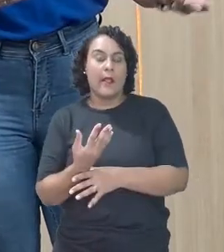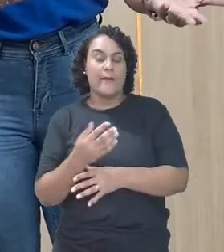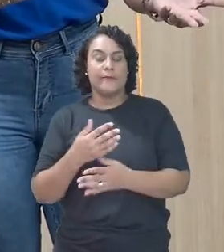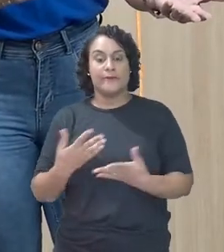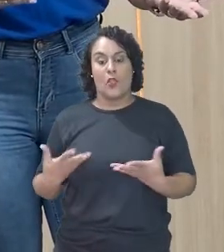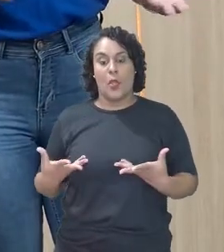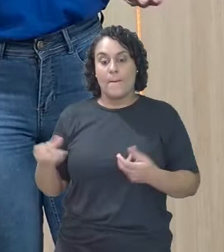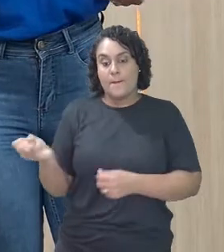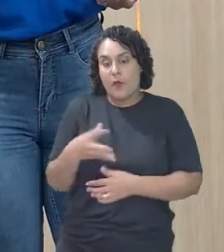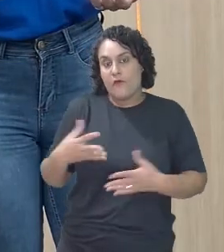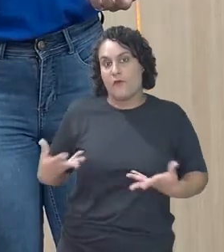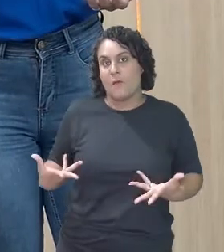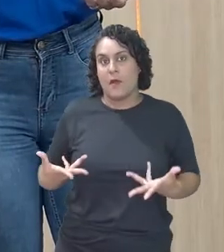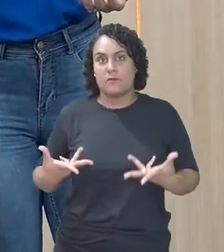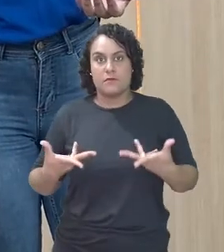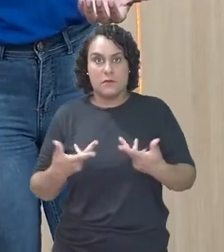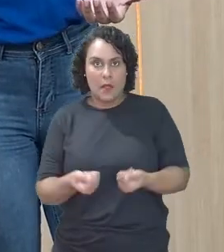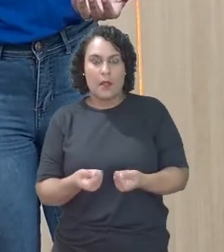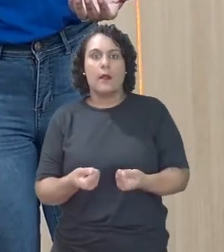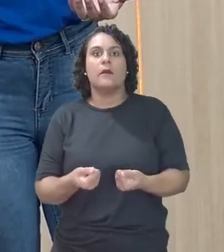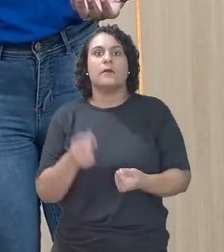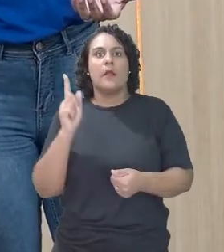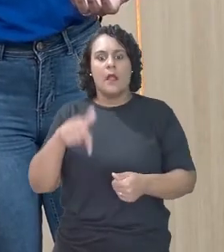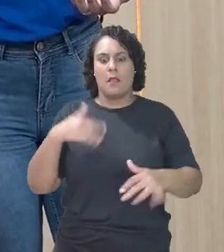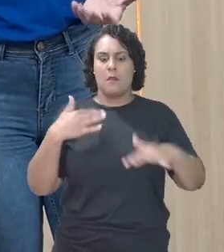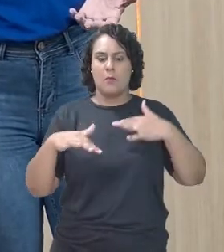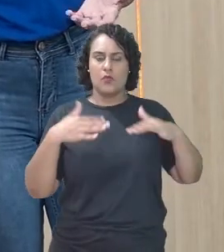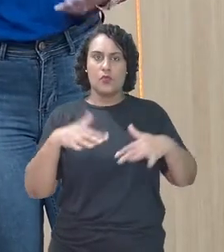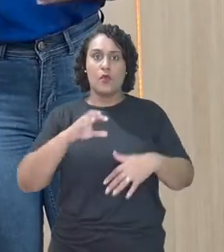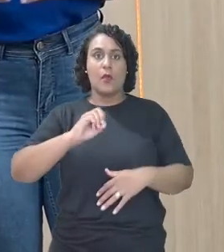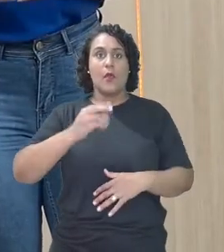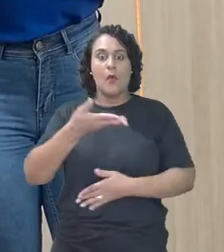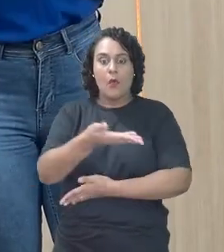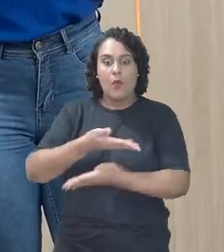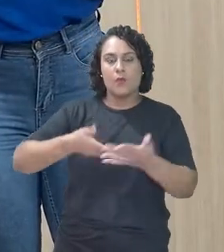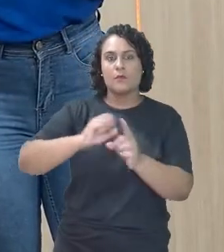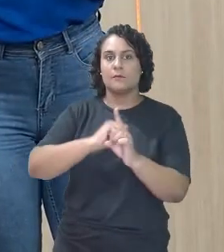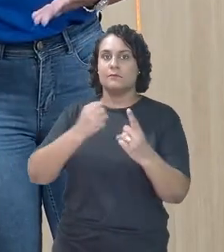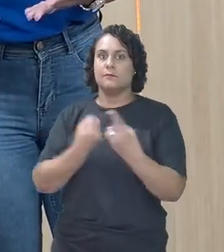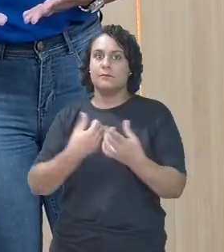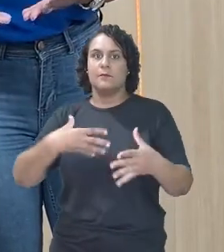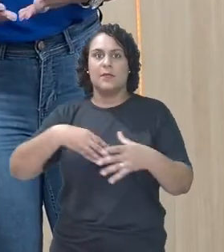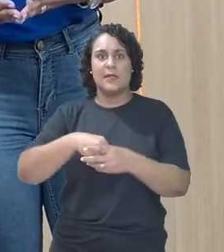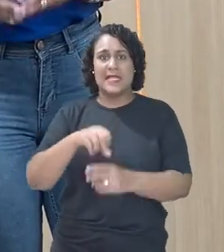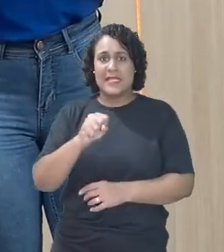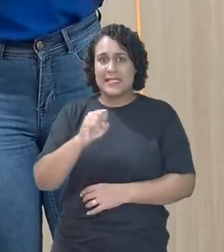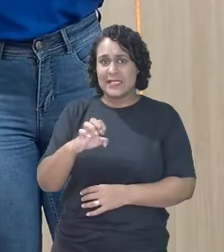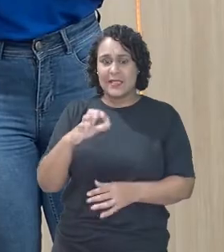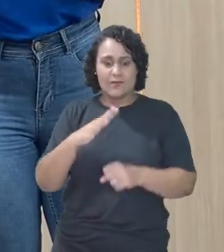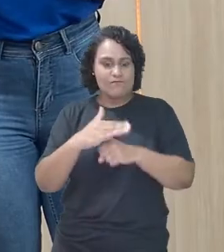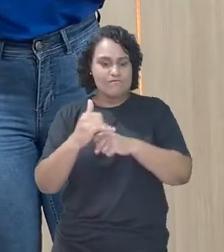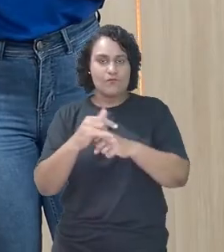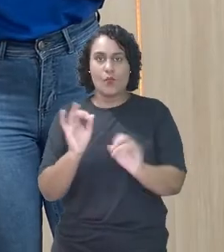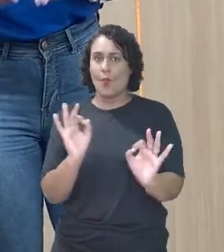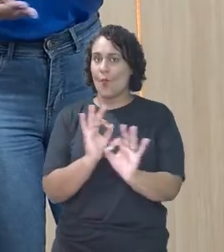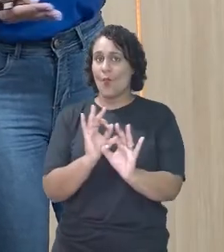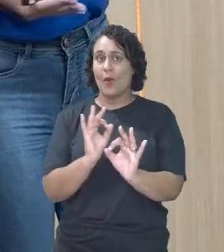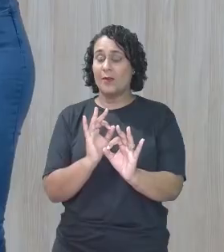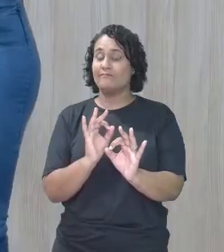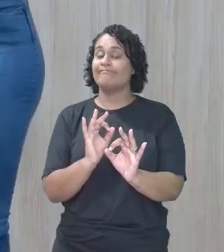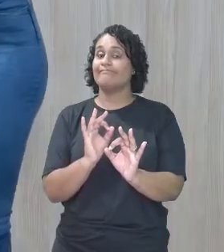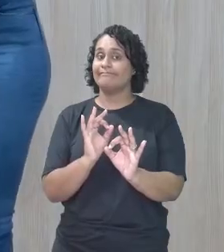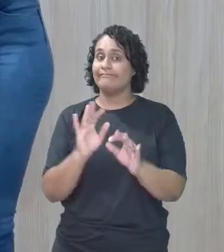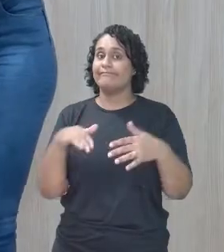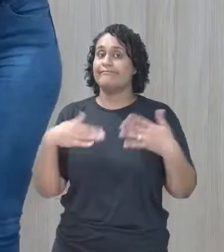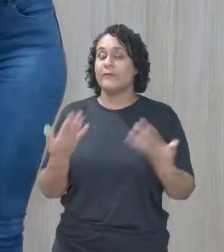sejam motoras, quer sejam relacionadas à interação social, se a gente não tem afeto, né? Se a gente não é acolhido.